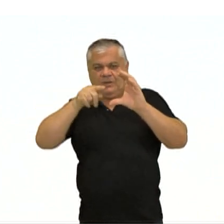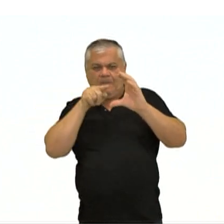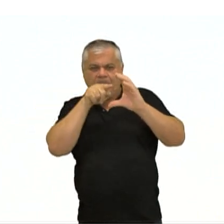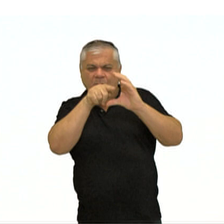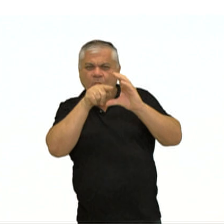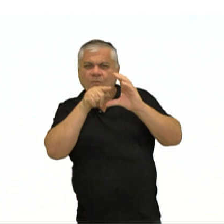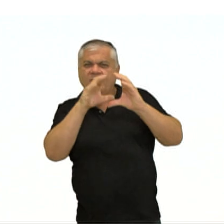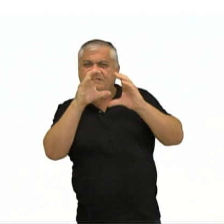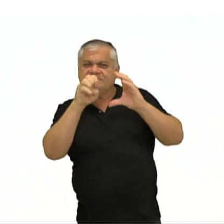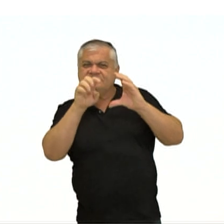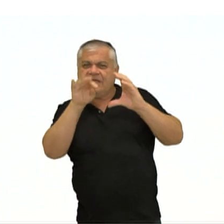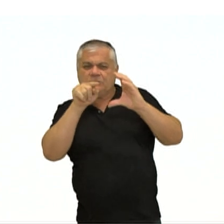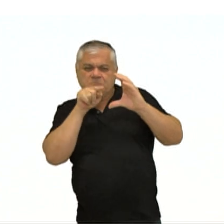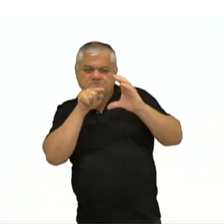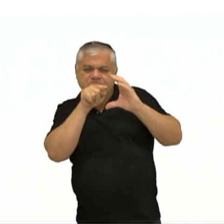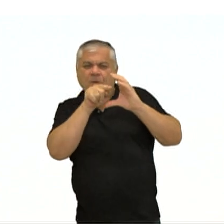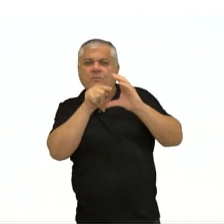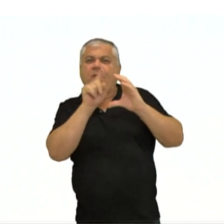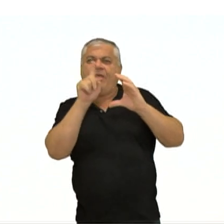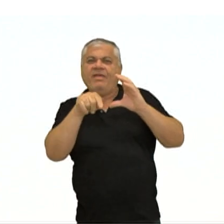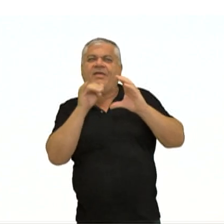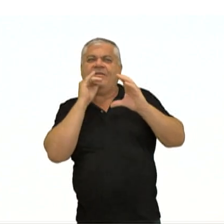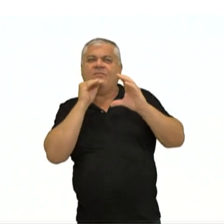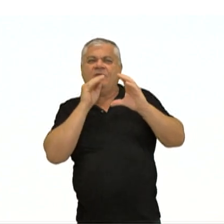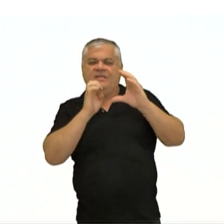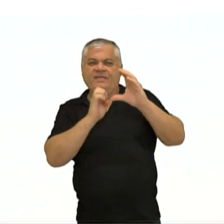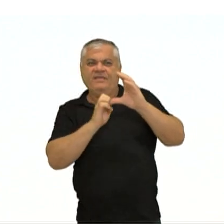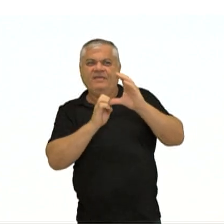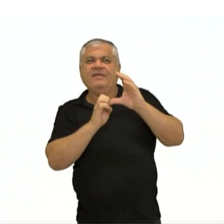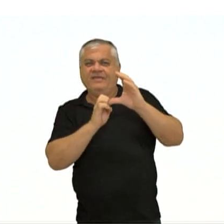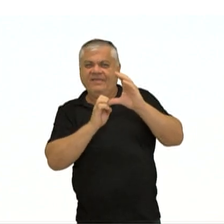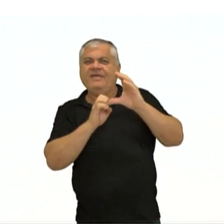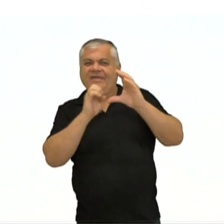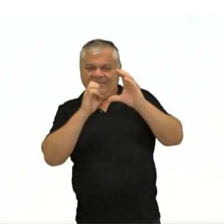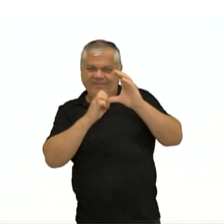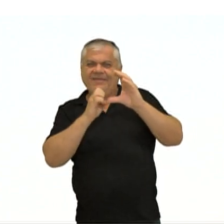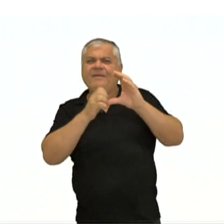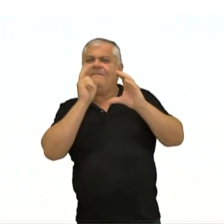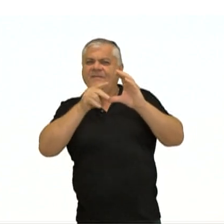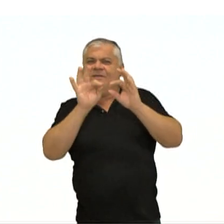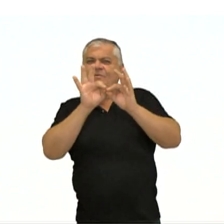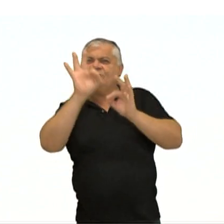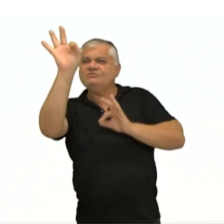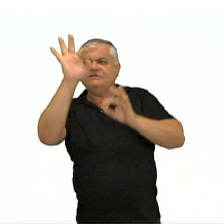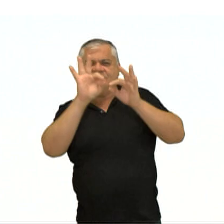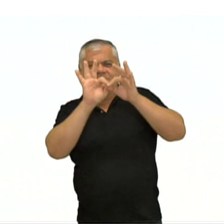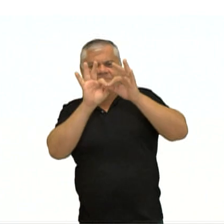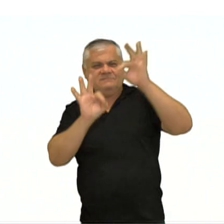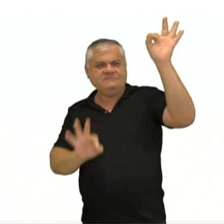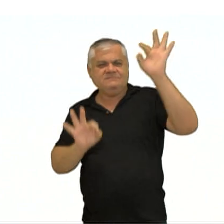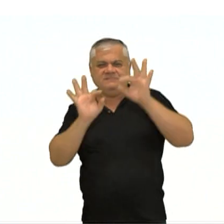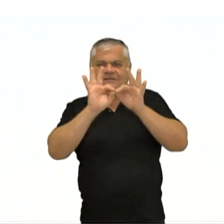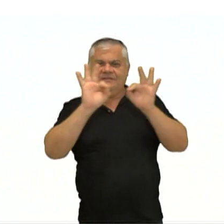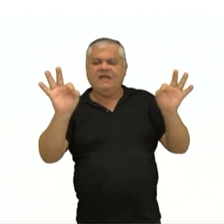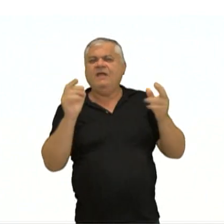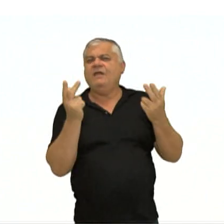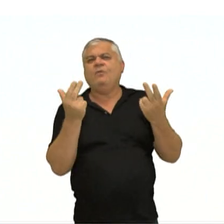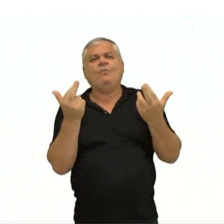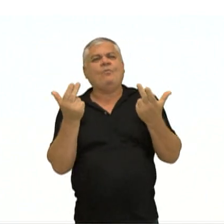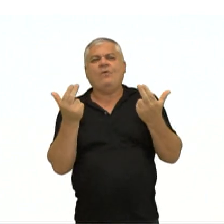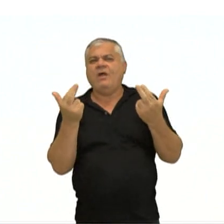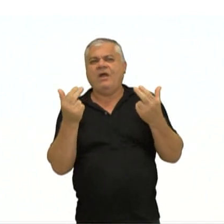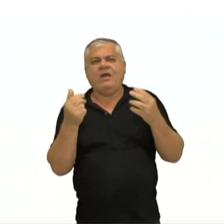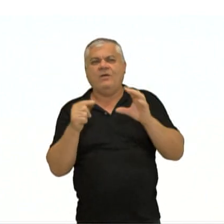Que ele equidista de todos os pontos da circunferência a mesma distância. O que significa isso?